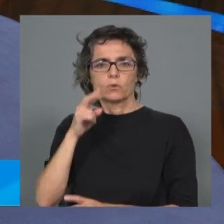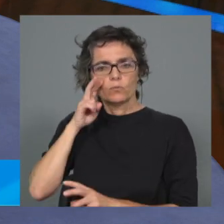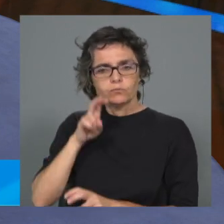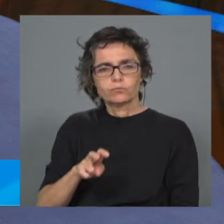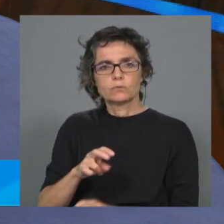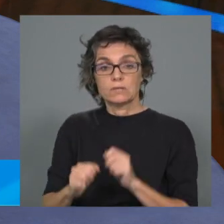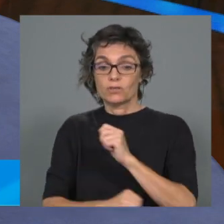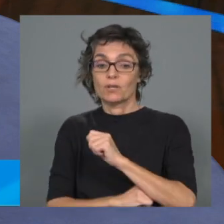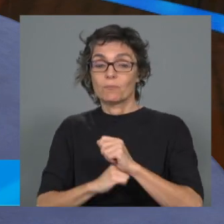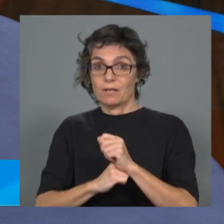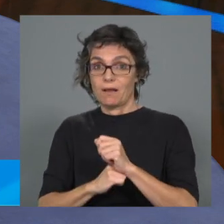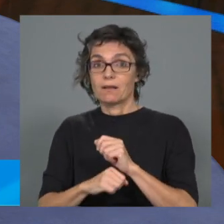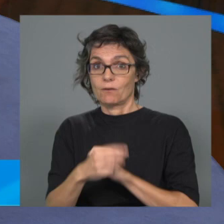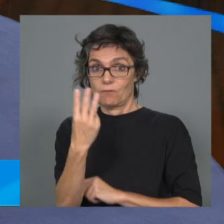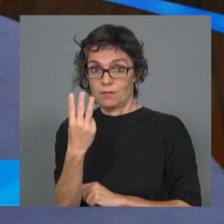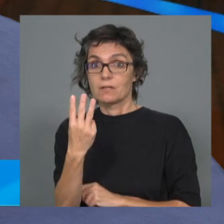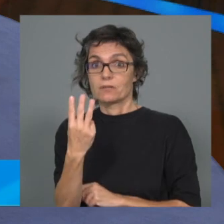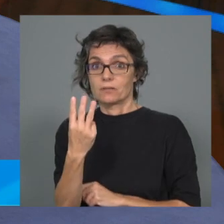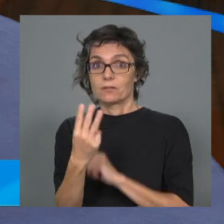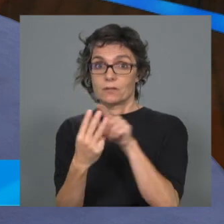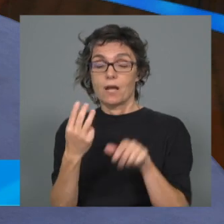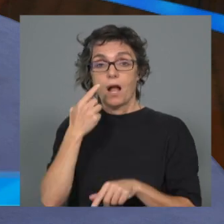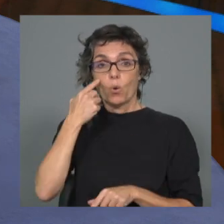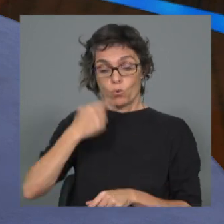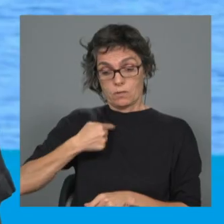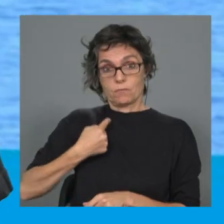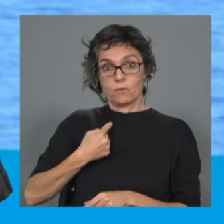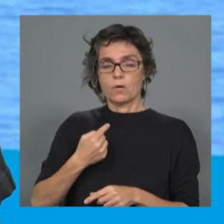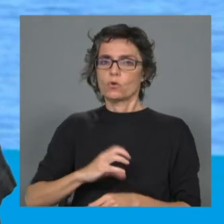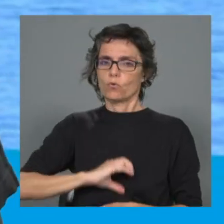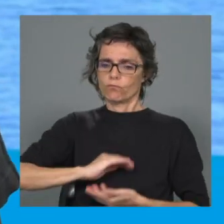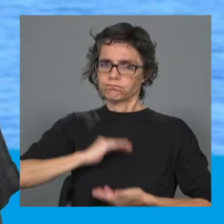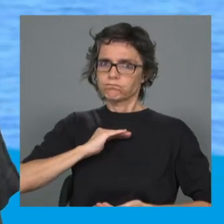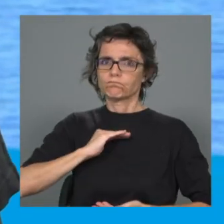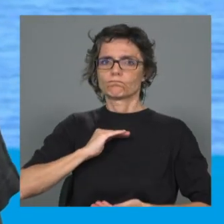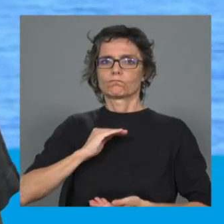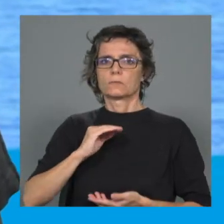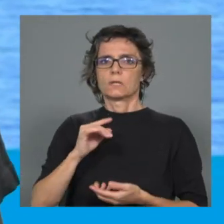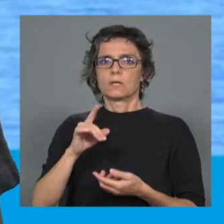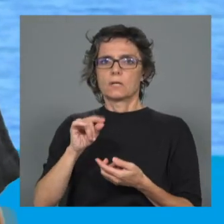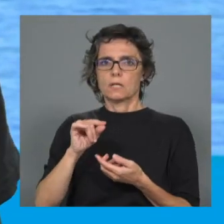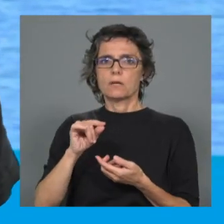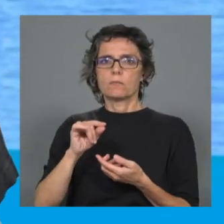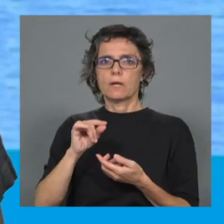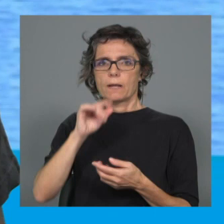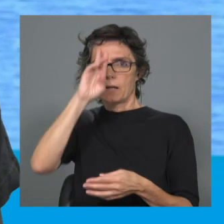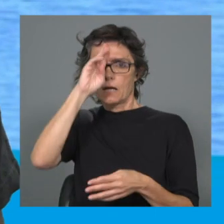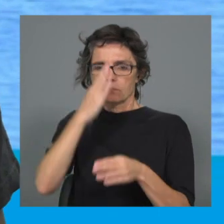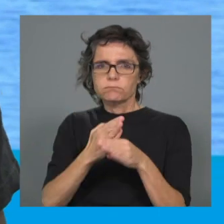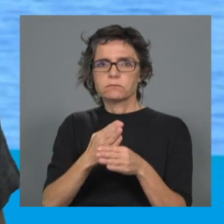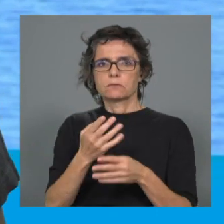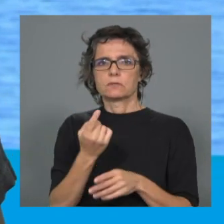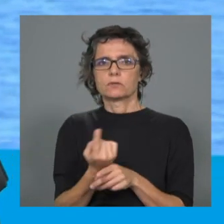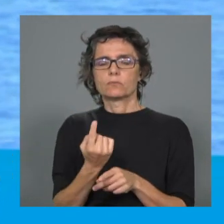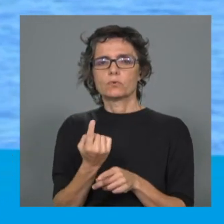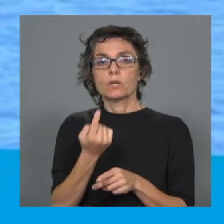pilares, principalmente os 3 primeiros pilares: o autoconhecimento, a autoconfiança e a resiliência. Porque se trata